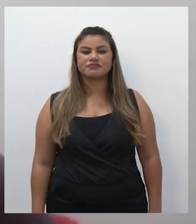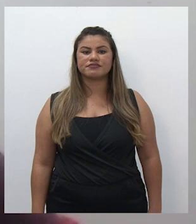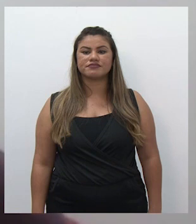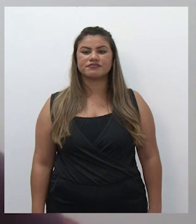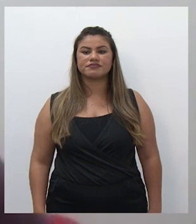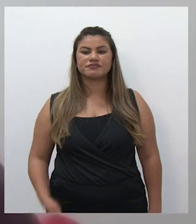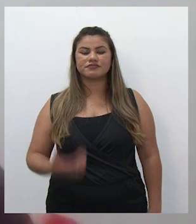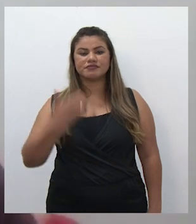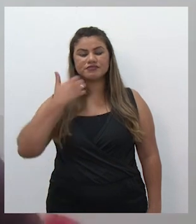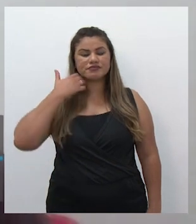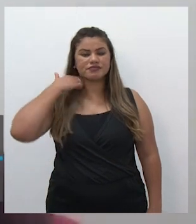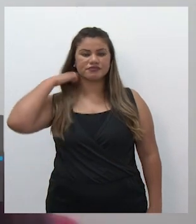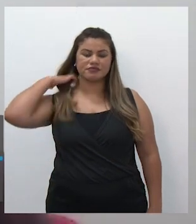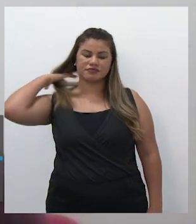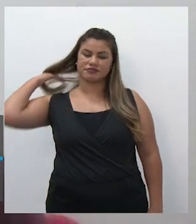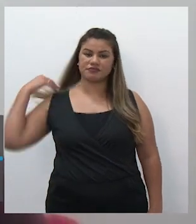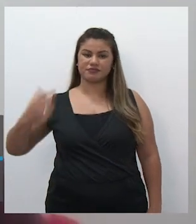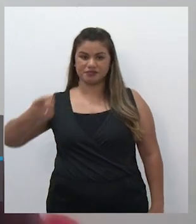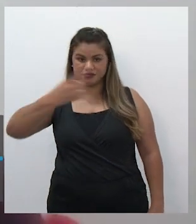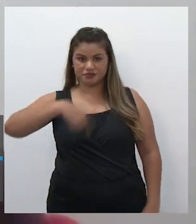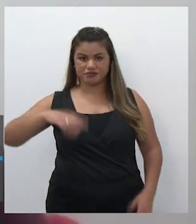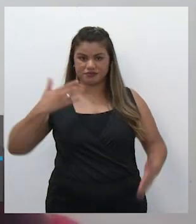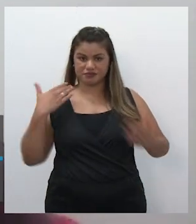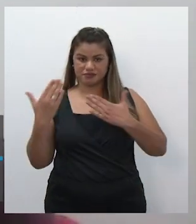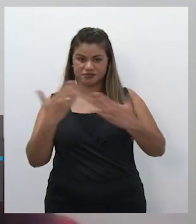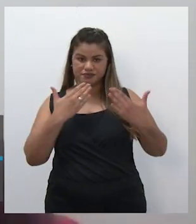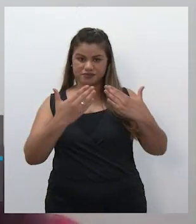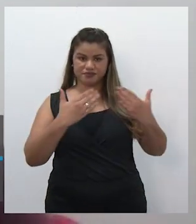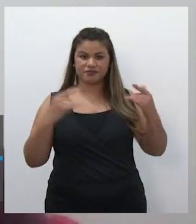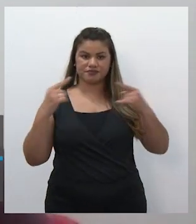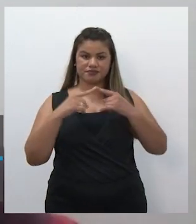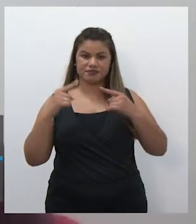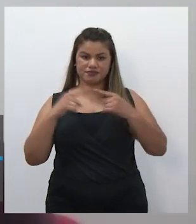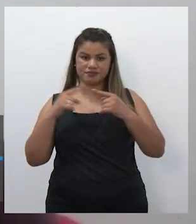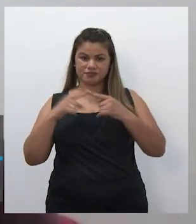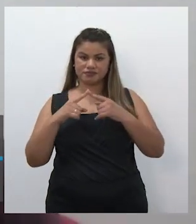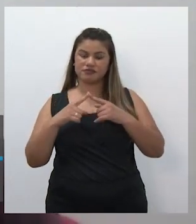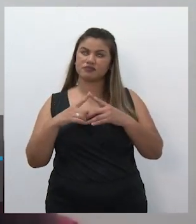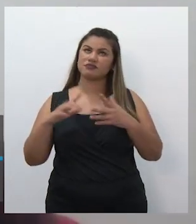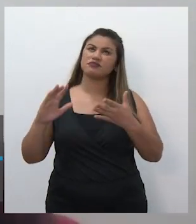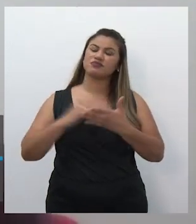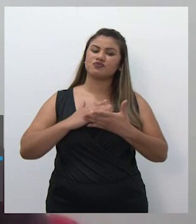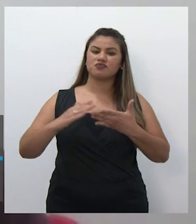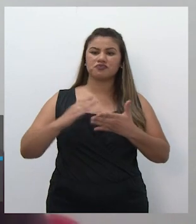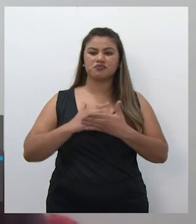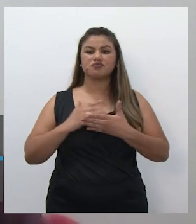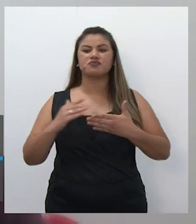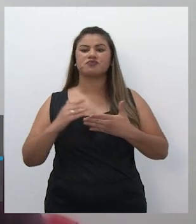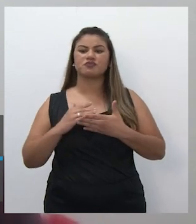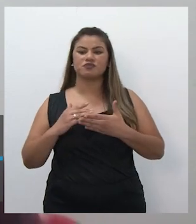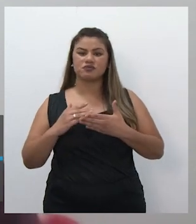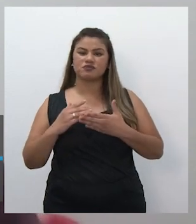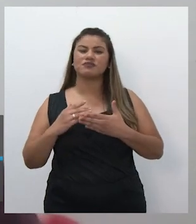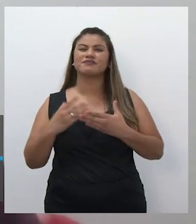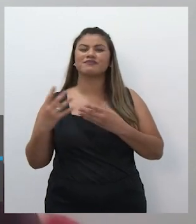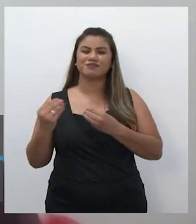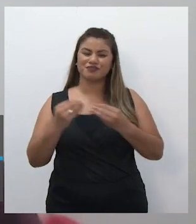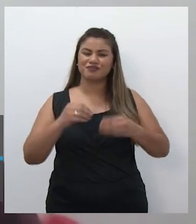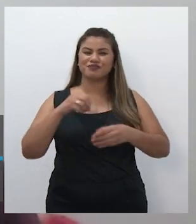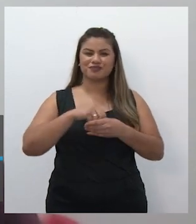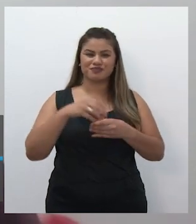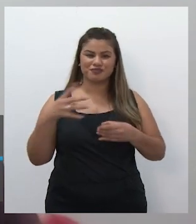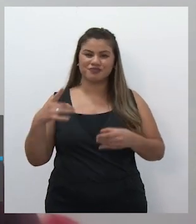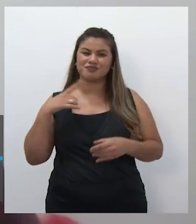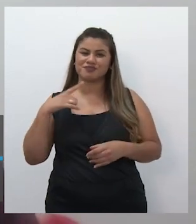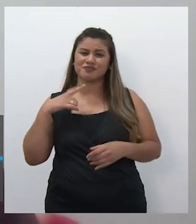Isso, vamos conversar um pouquinho então, porque algumas pessoas questionaram, olha, tudo bem, a gente tá com muito, realmente é muito material, a gente tem